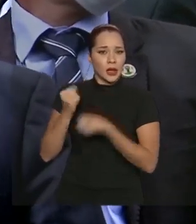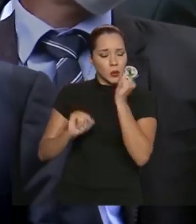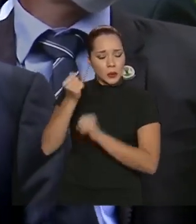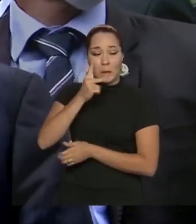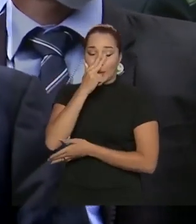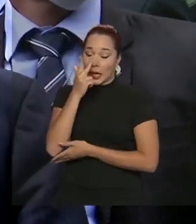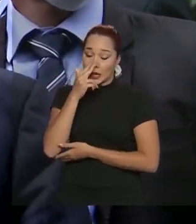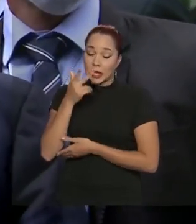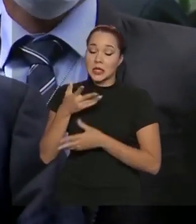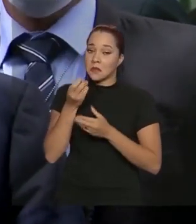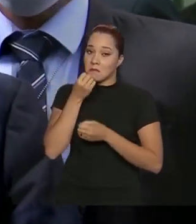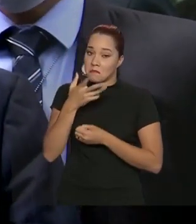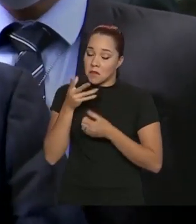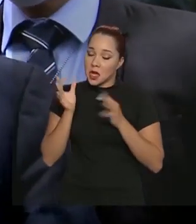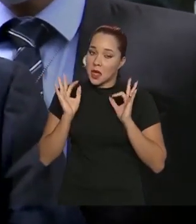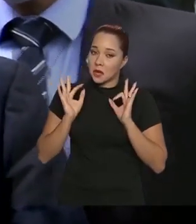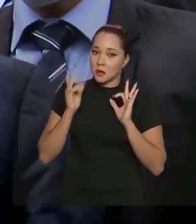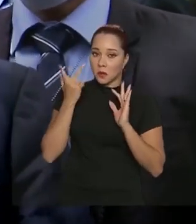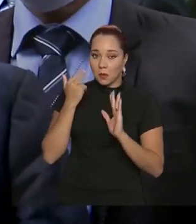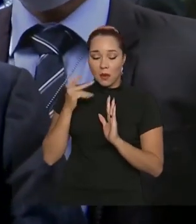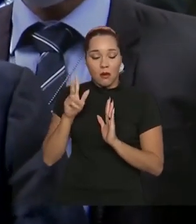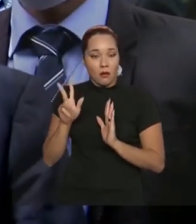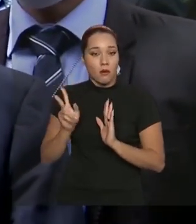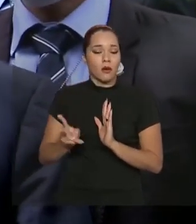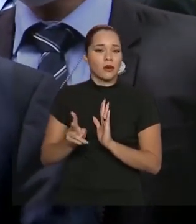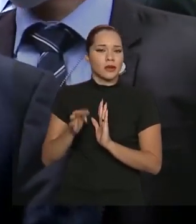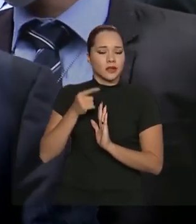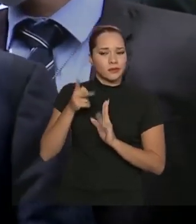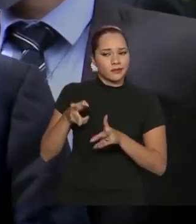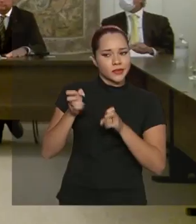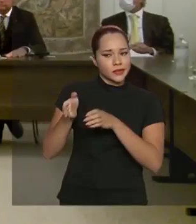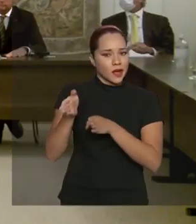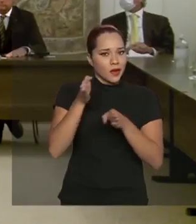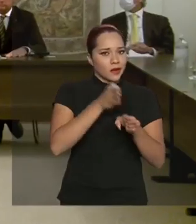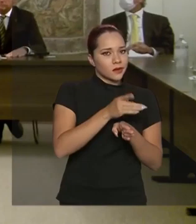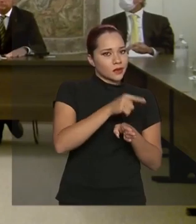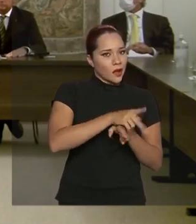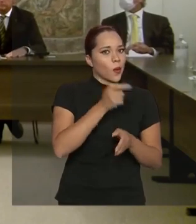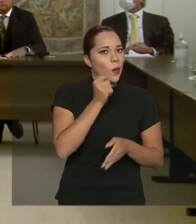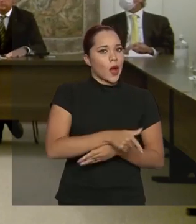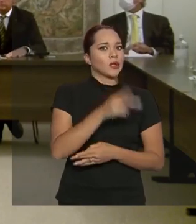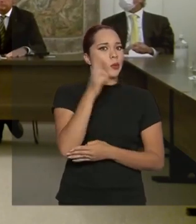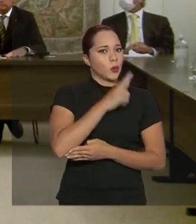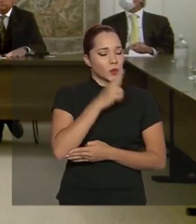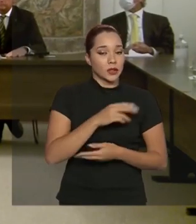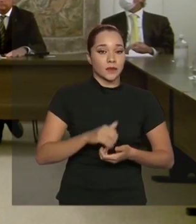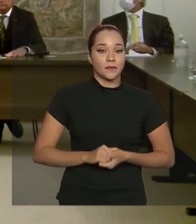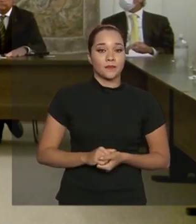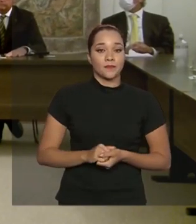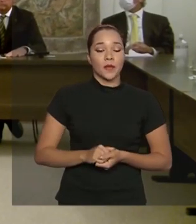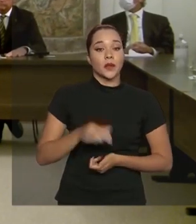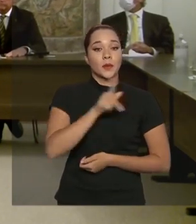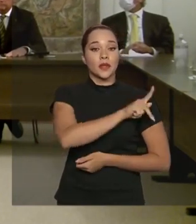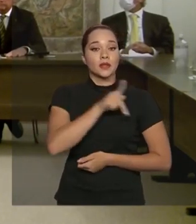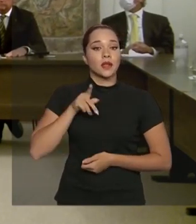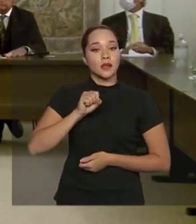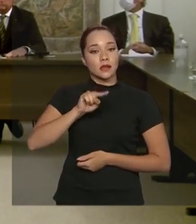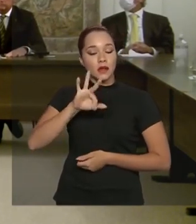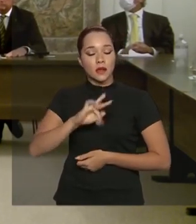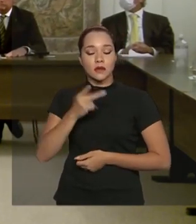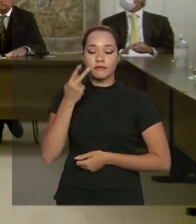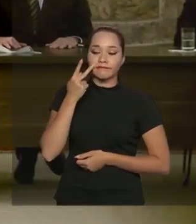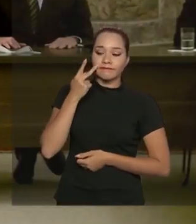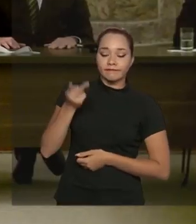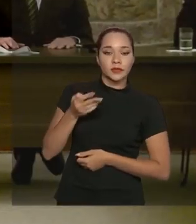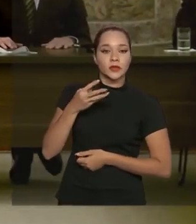brasileira e do comércio brasileiro, estamos indo para a UTI. O presidente do STF escutou as reivindicações de empresários